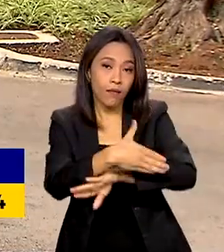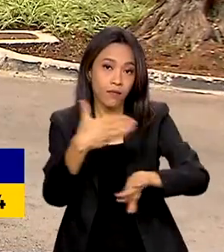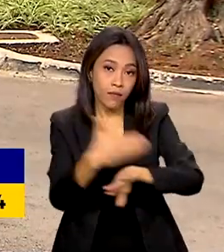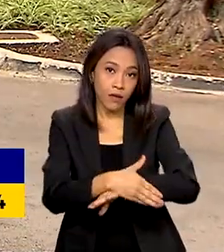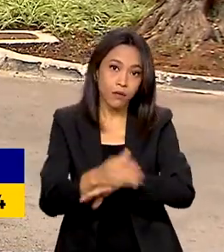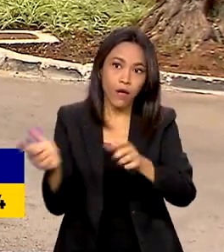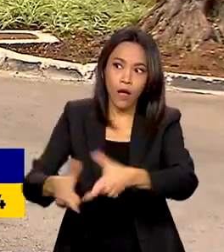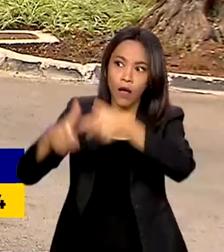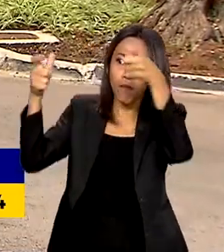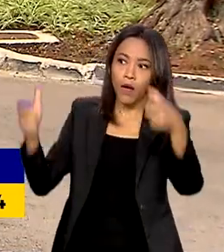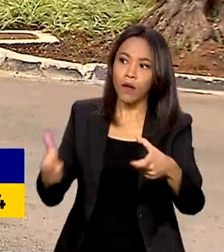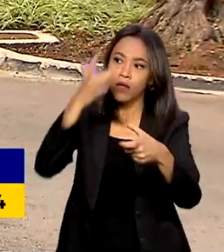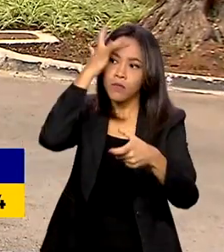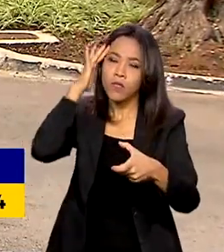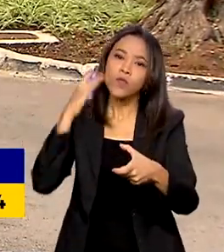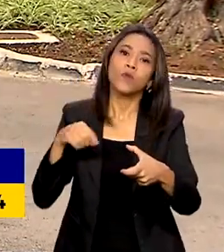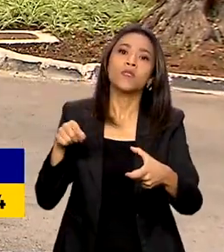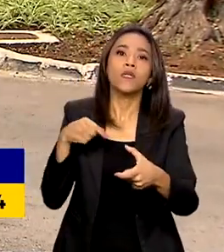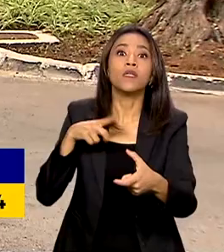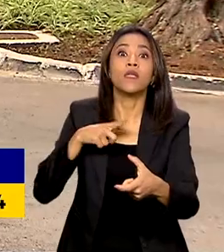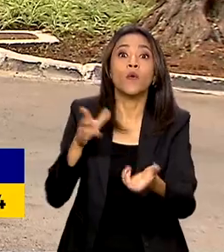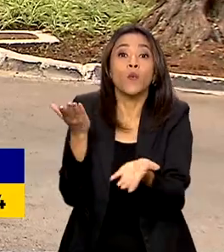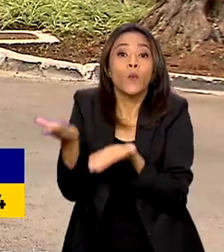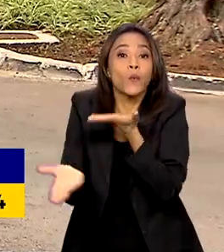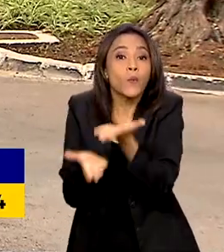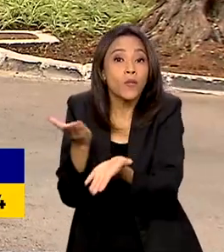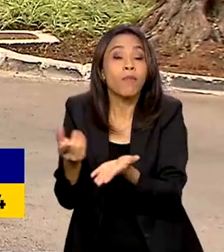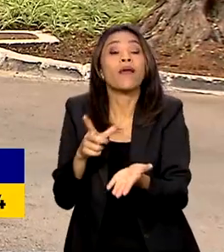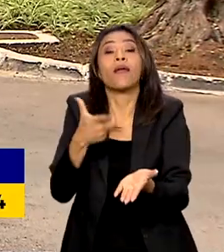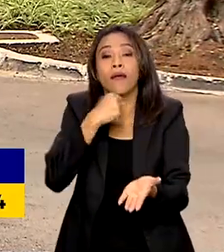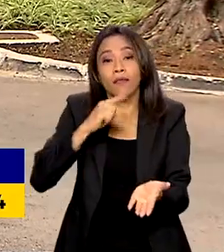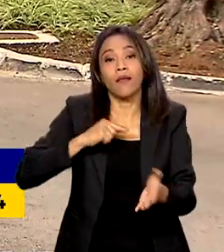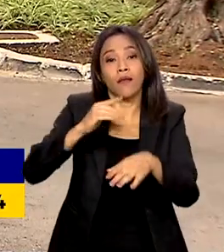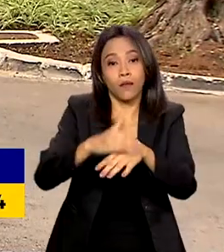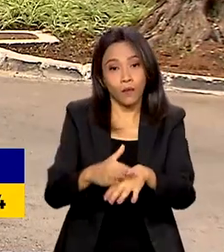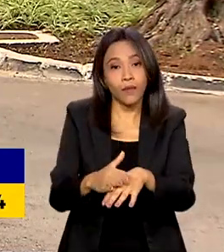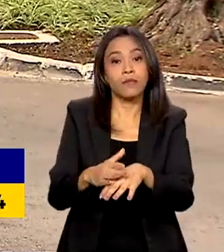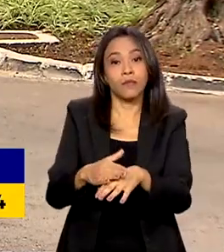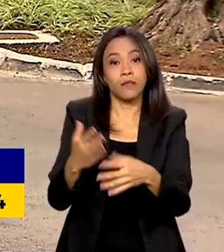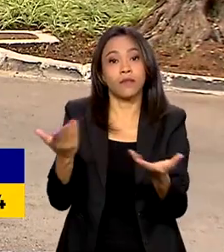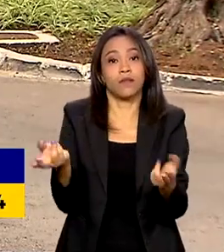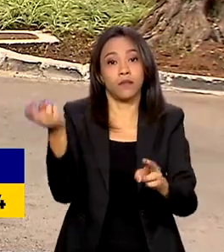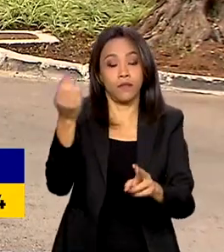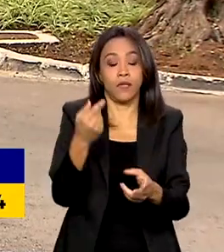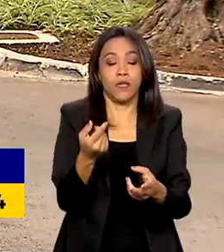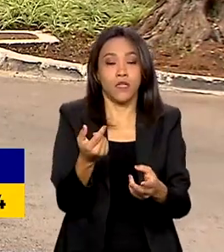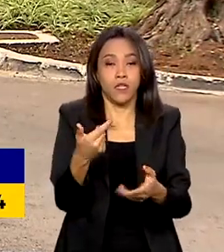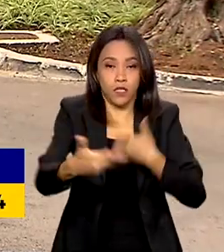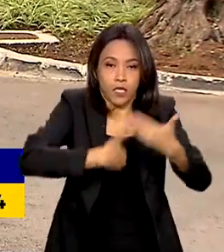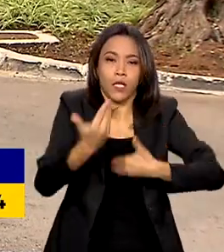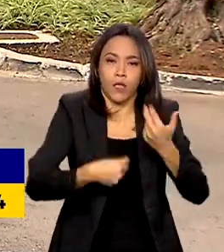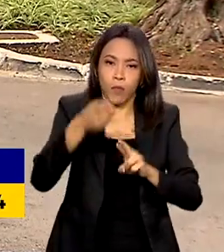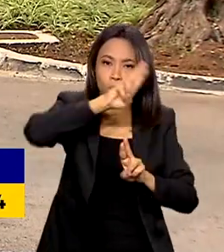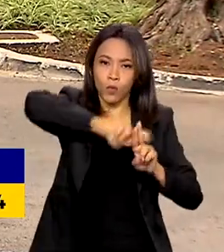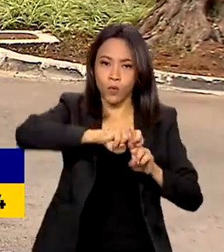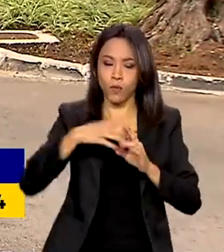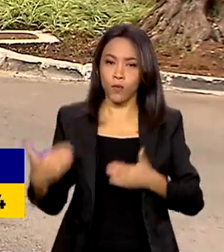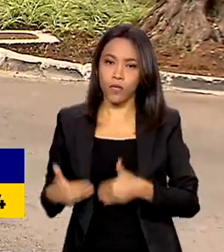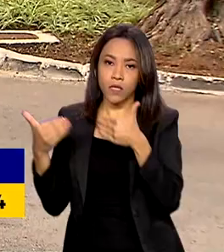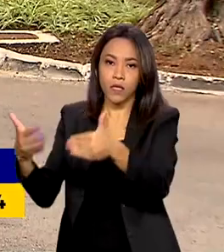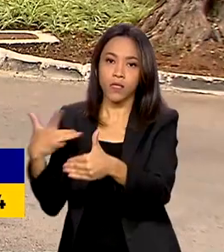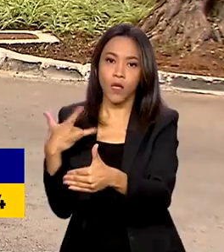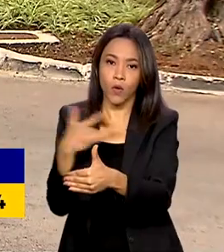maior cuidado com quem já faz o tratamento de doença renal crônica pelo SUS, o Ministério da Saúde vai